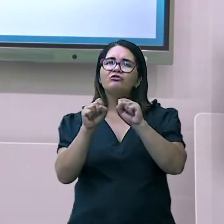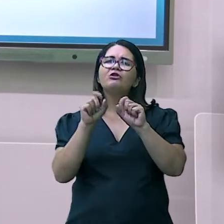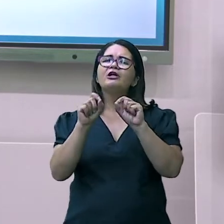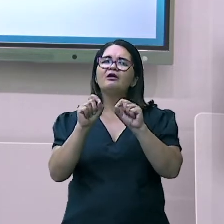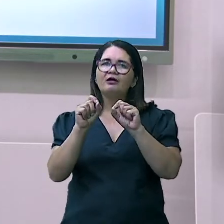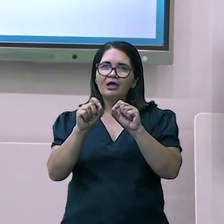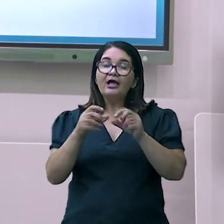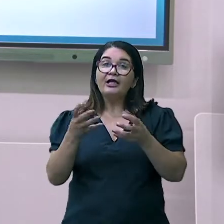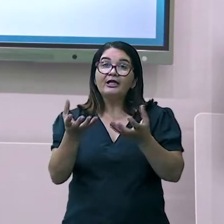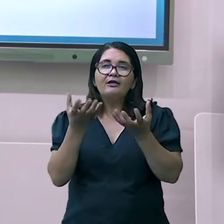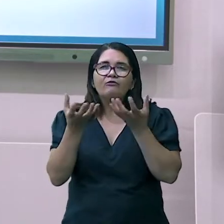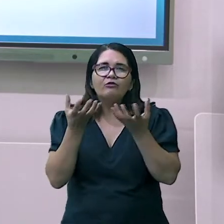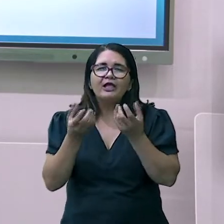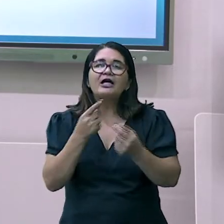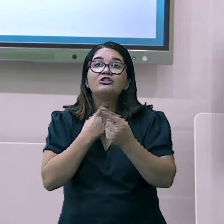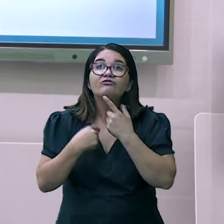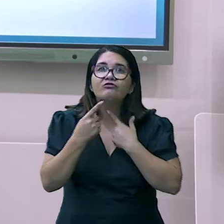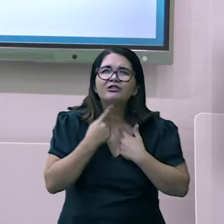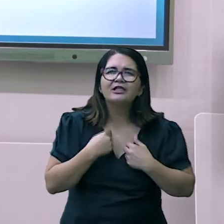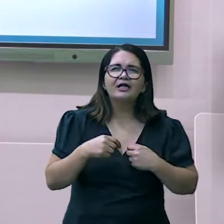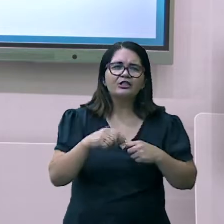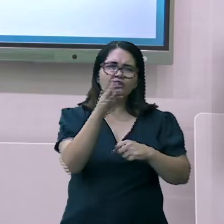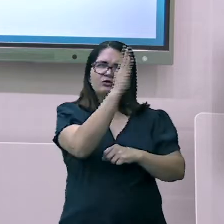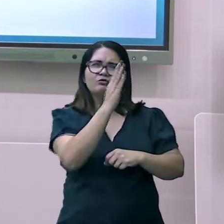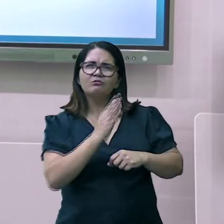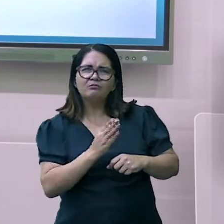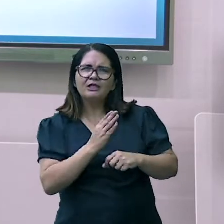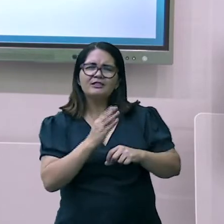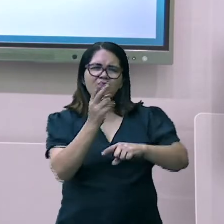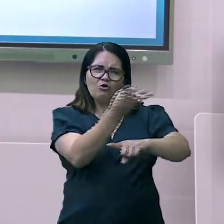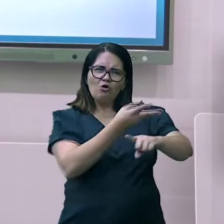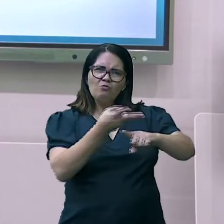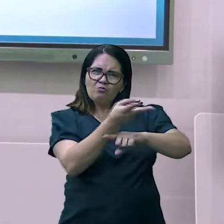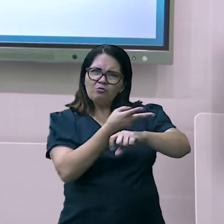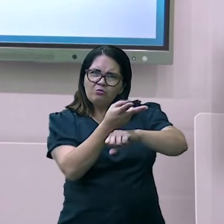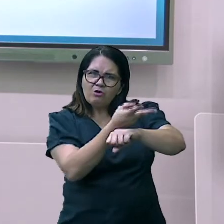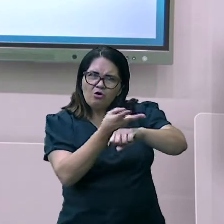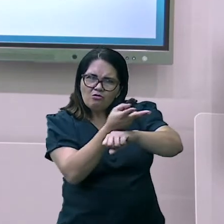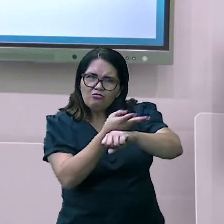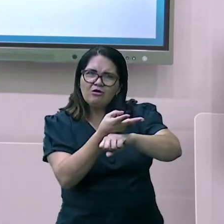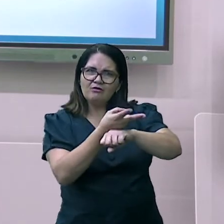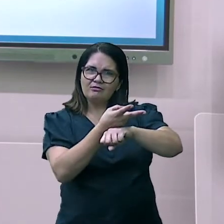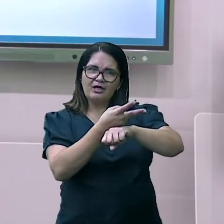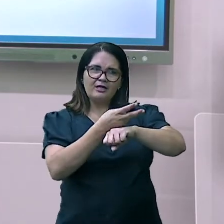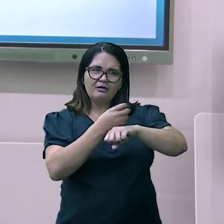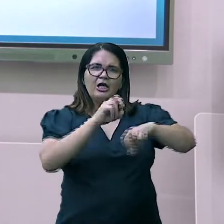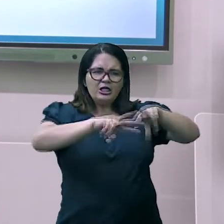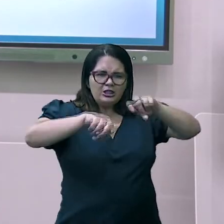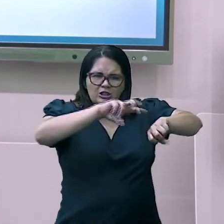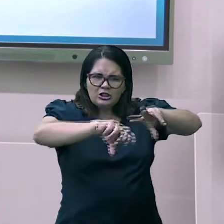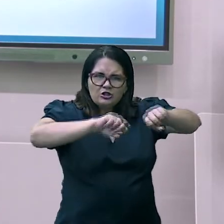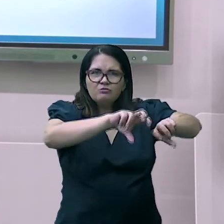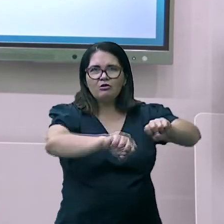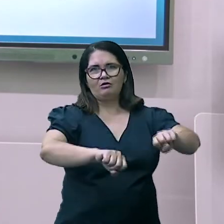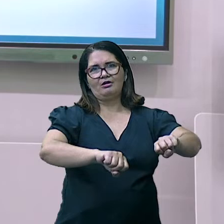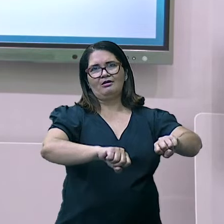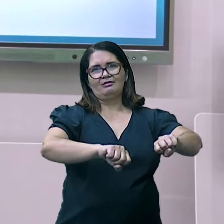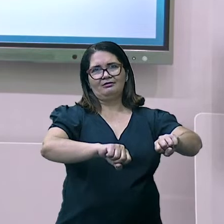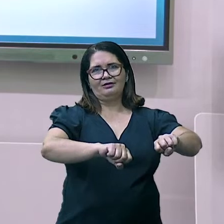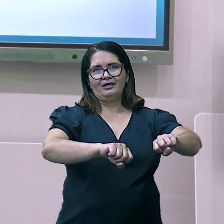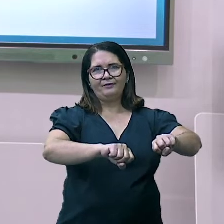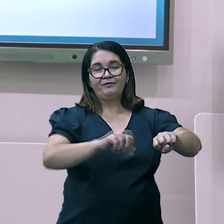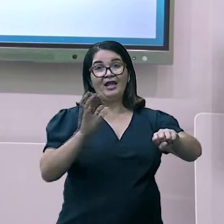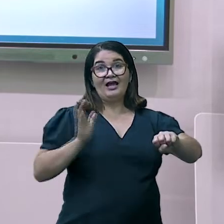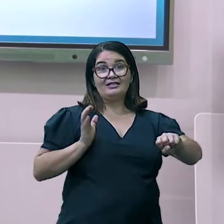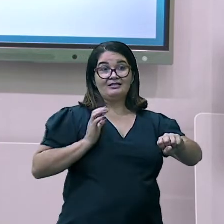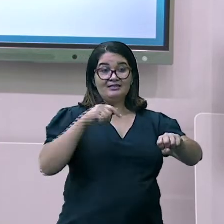e passaram a explorar suas riquezas, sem se importar com a vida e a cultura dos indígenas.